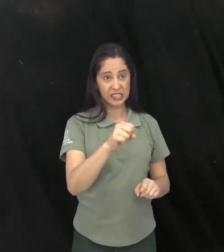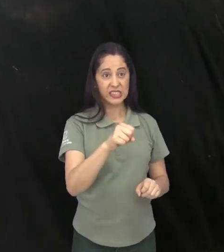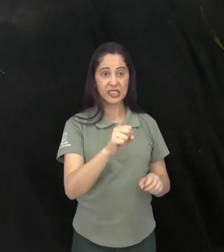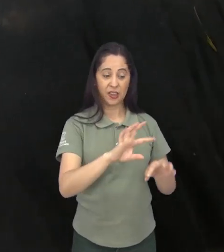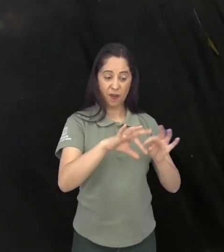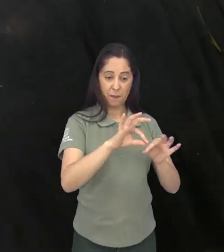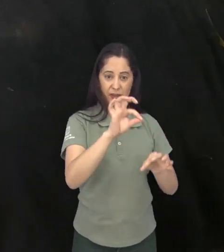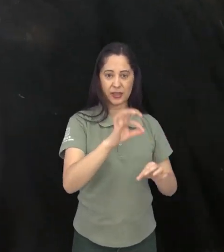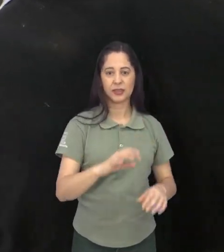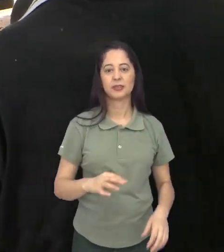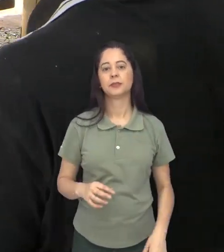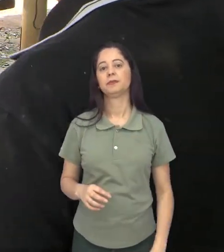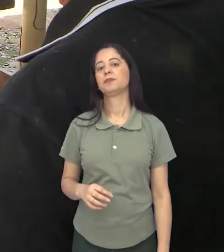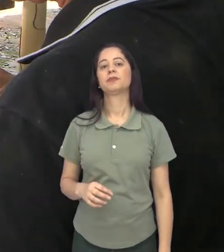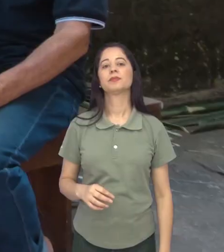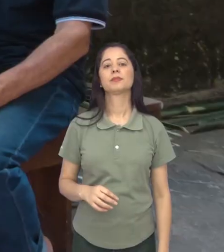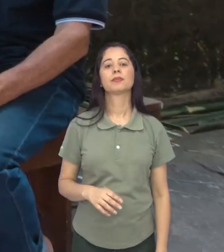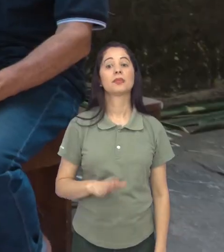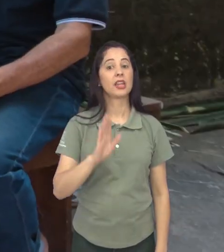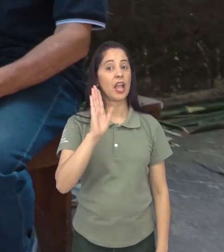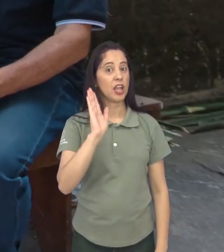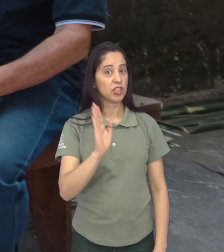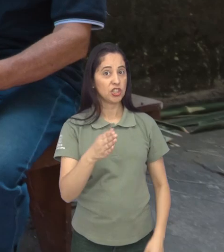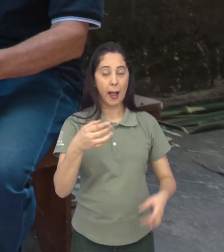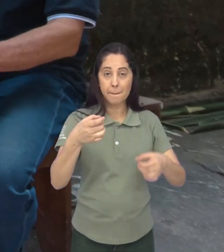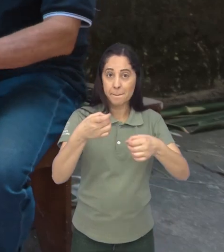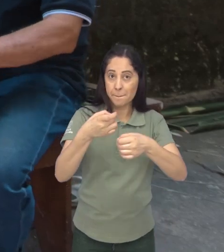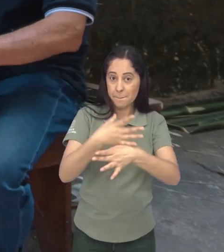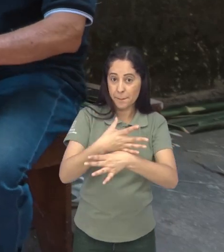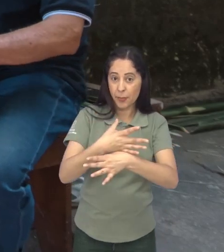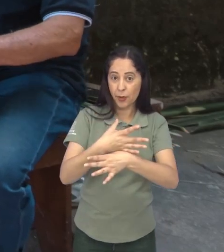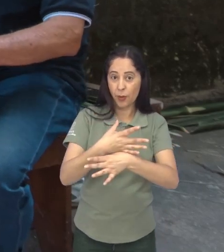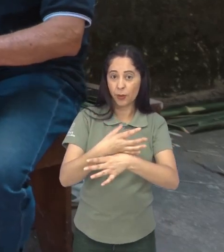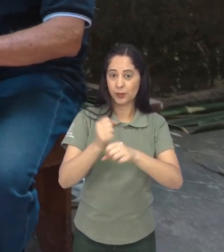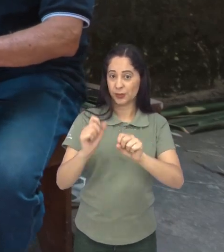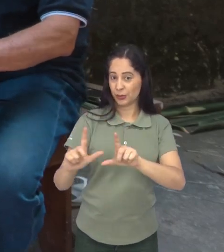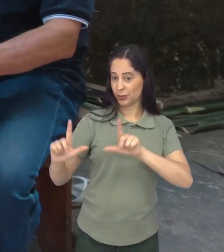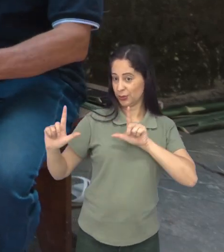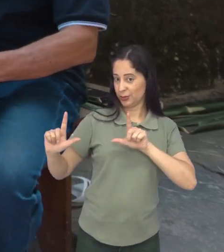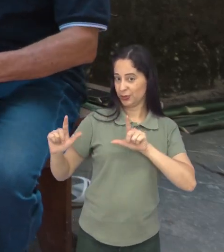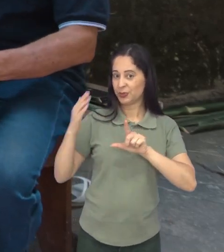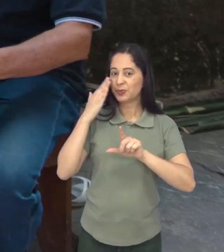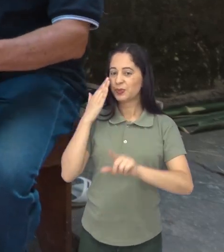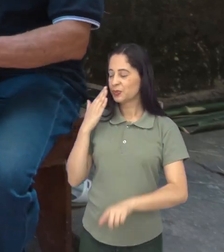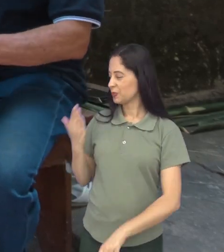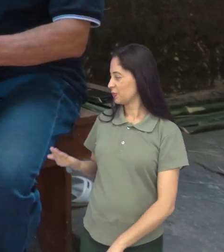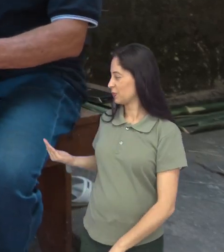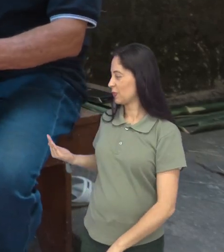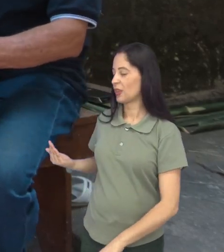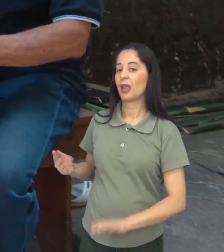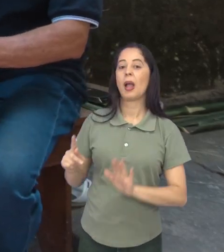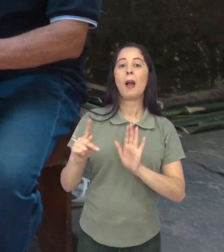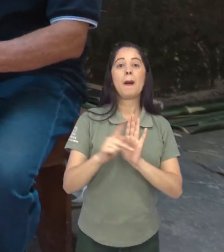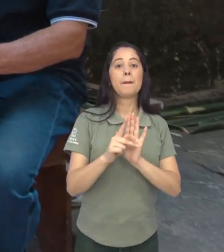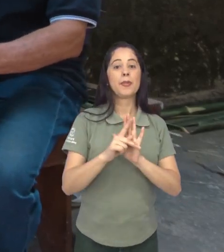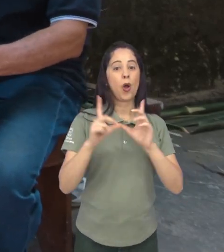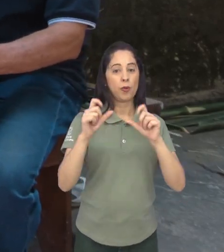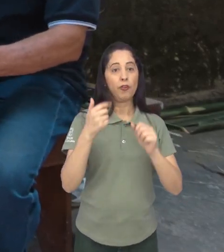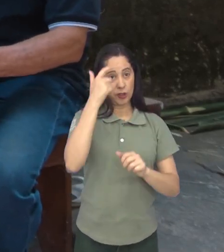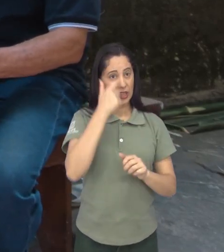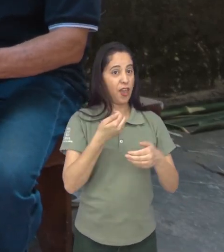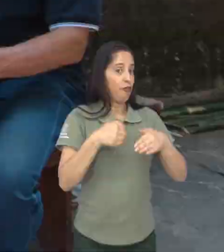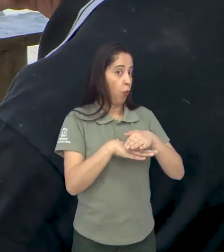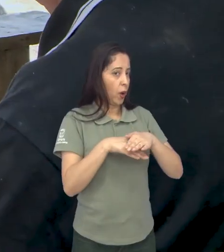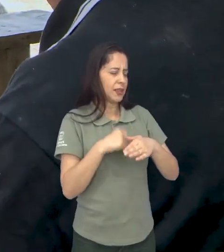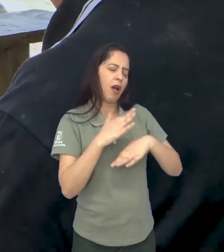E fechar, né? Amarrar. E agora que a gente já terminou o nosso feito em casa de hoje, o nosso porta-retrato,